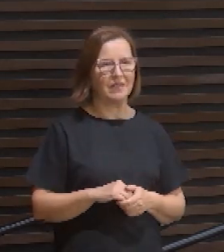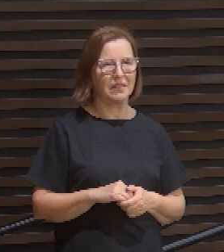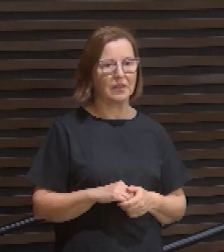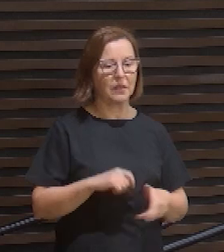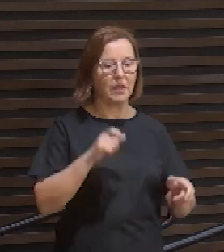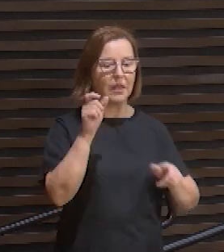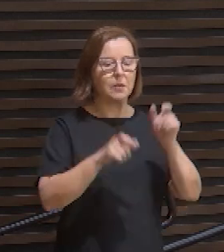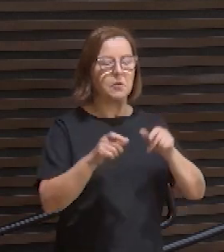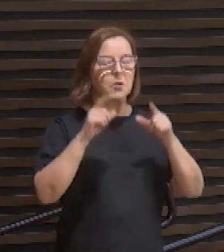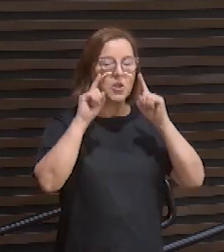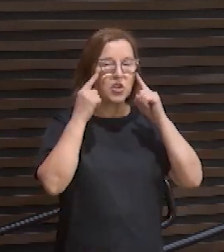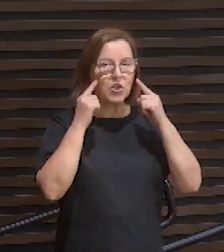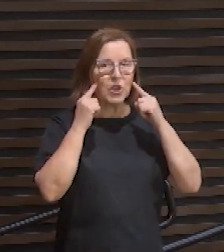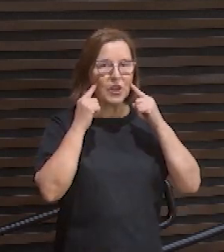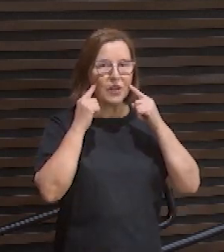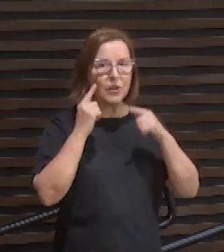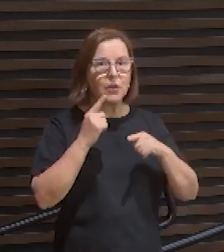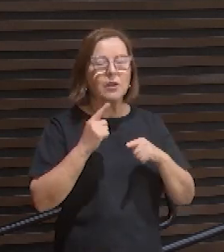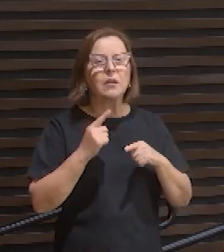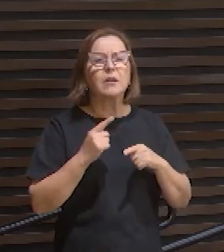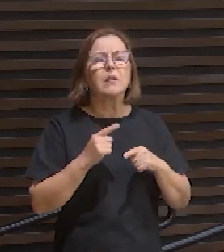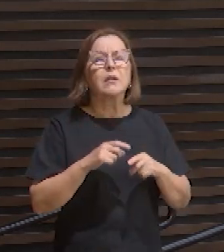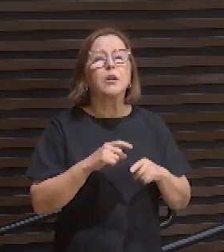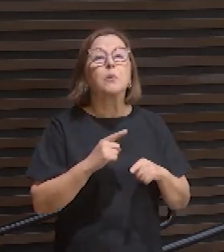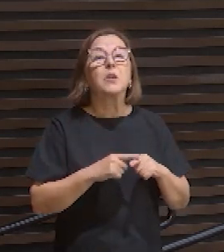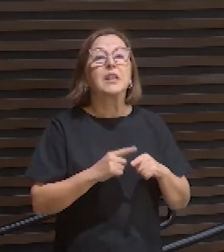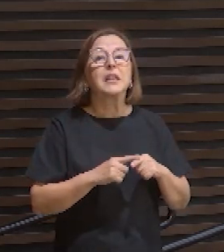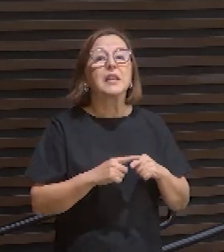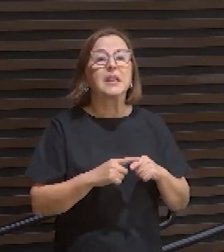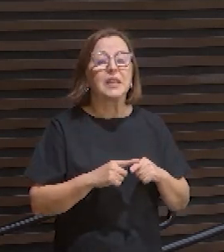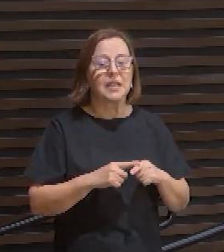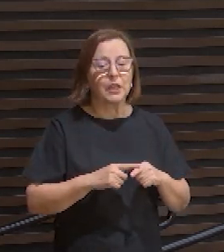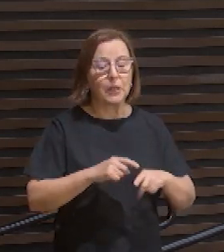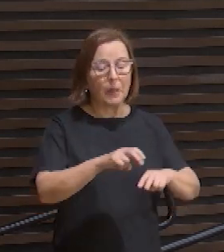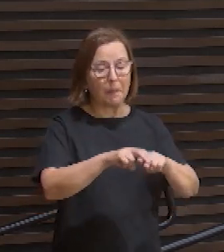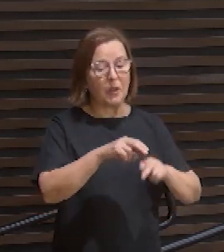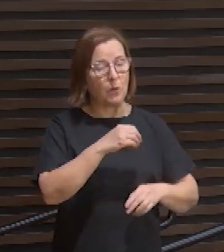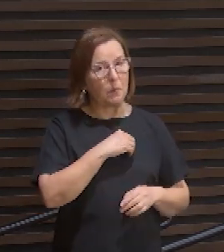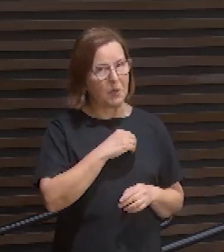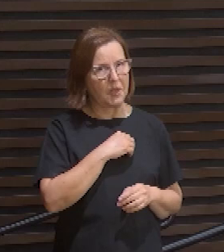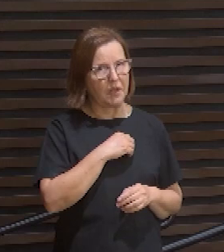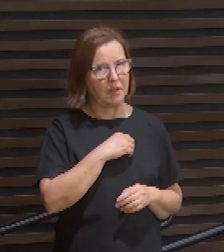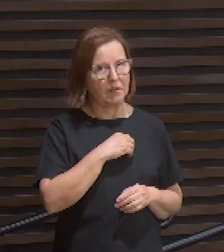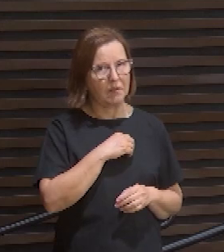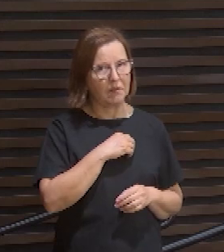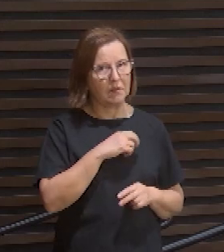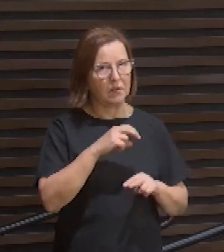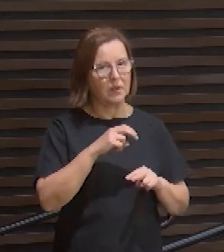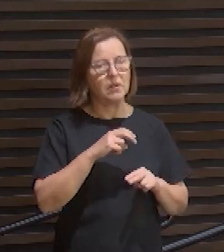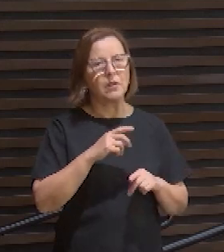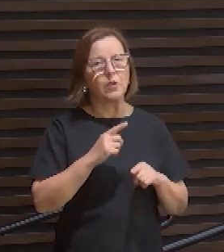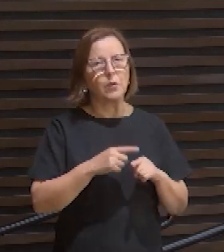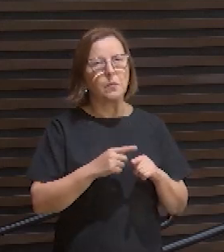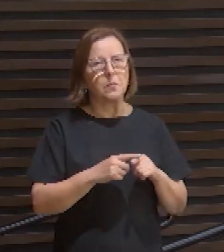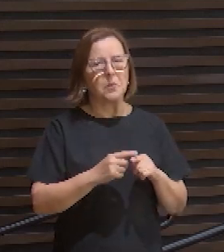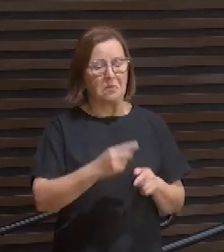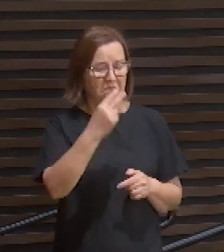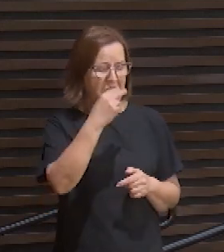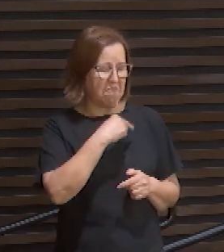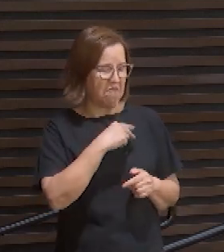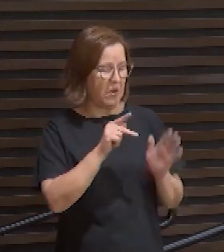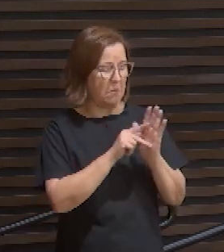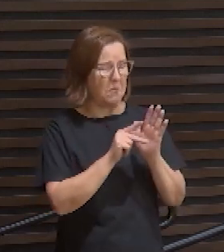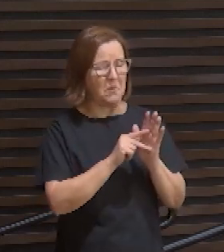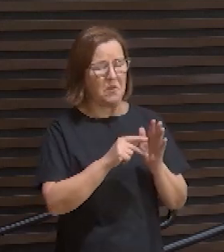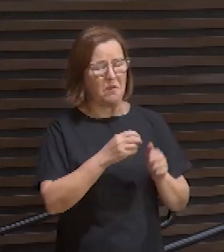Chora por ver o pecado do mundo, chora por ver o seu próprio pecado. Mas isso é uma bem-aventurança, eu estou chorando